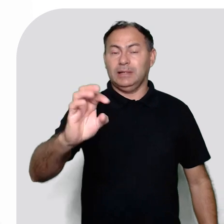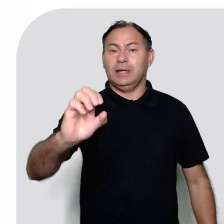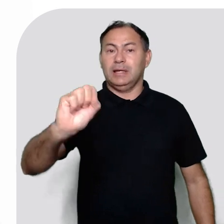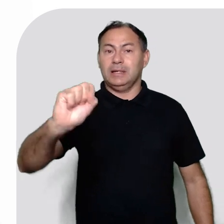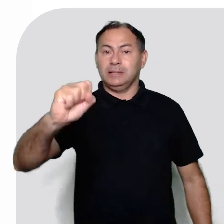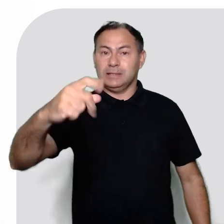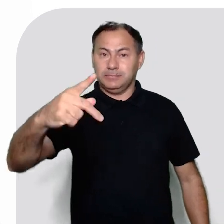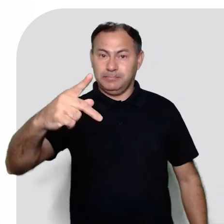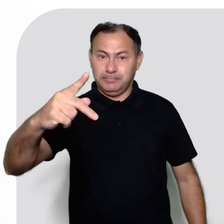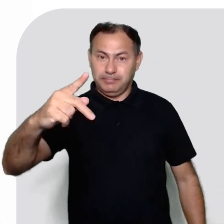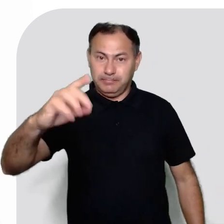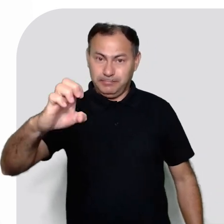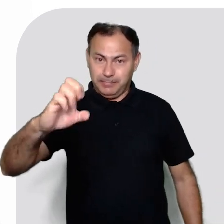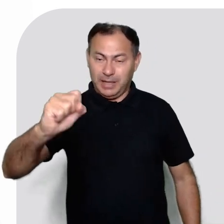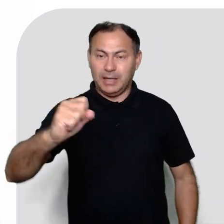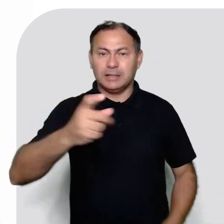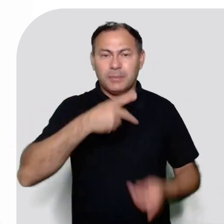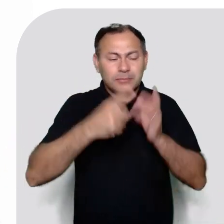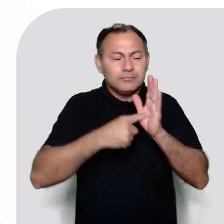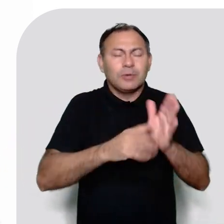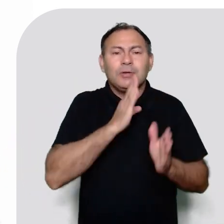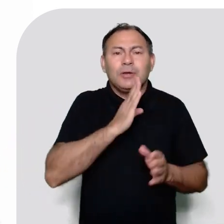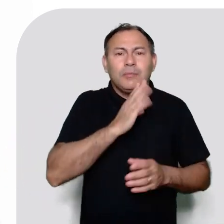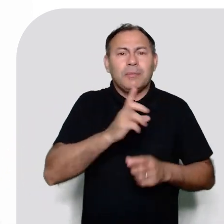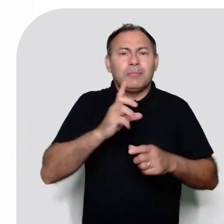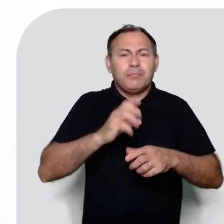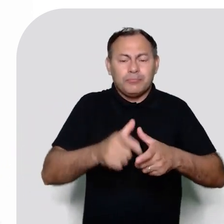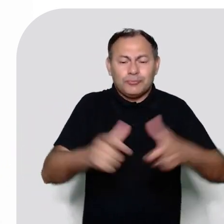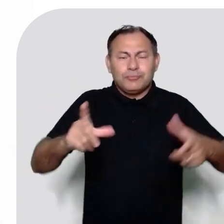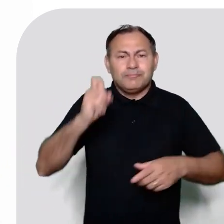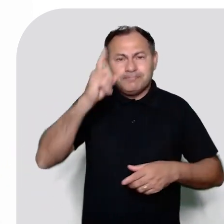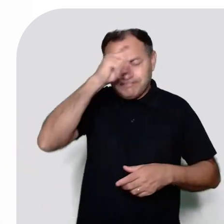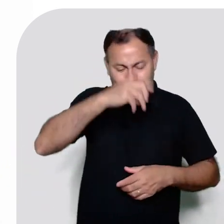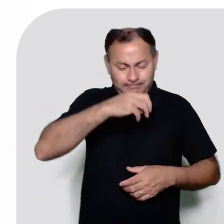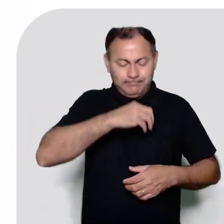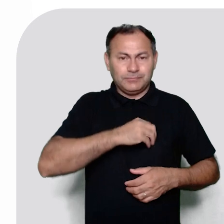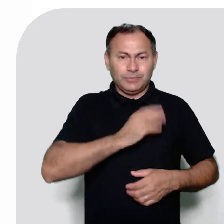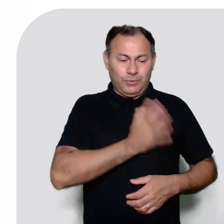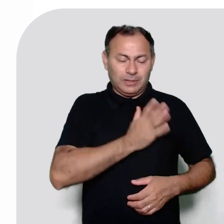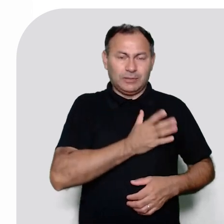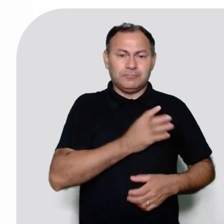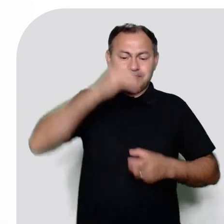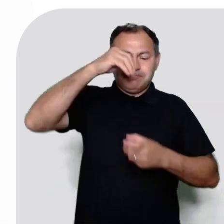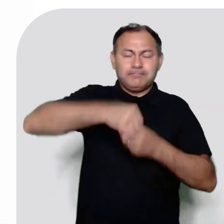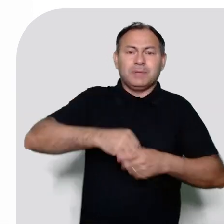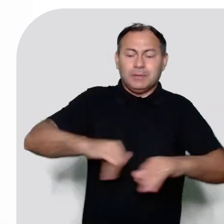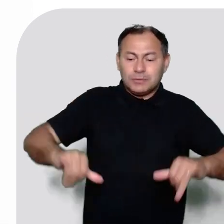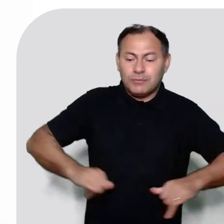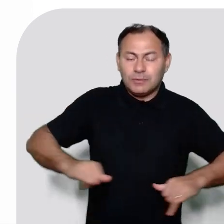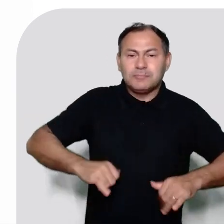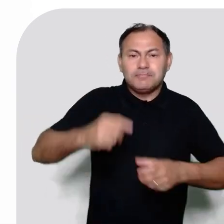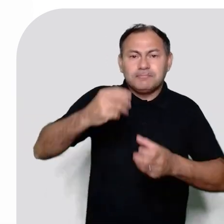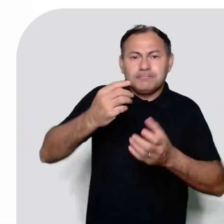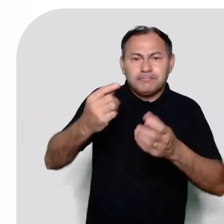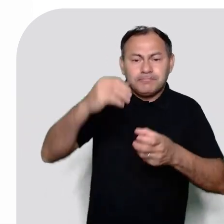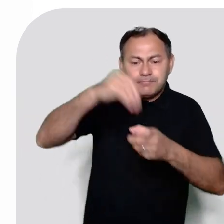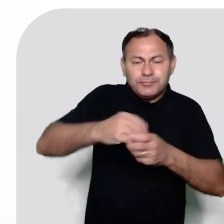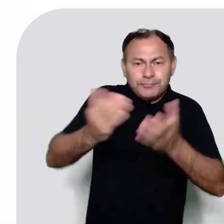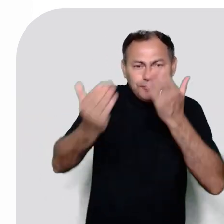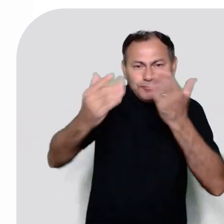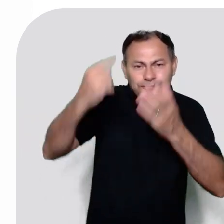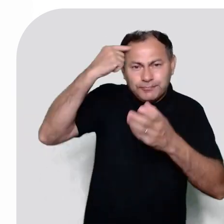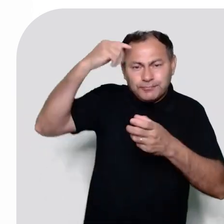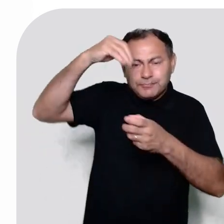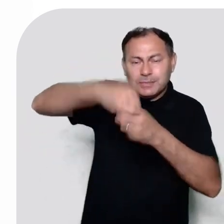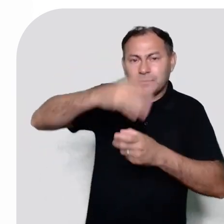maiores dificuldades do nosso coração, da psique humana, dos sofrimentos psíquicos da